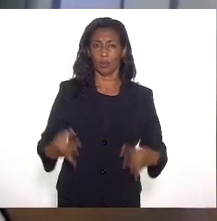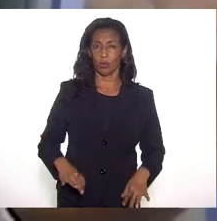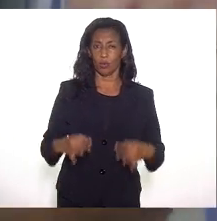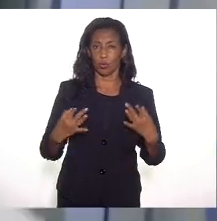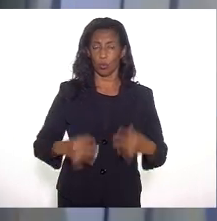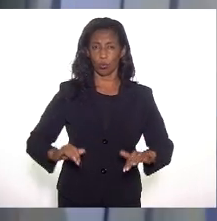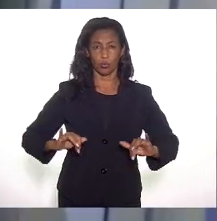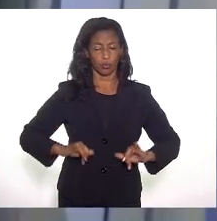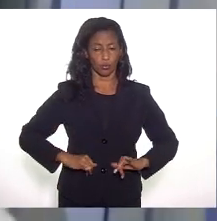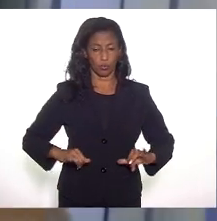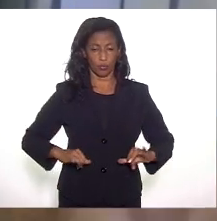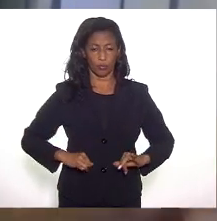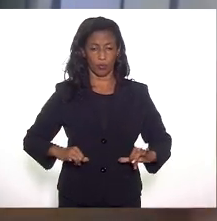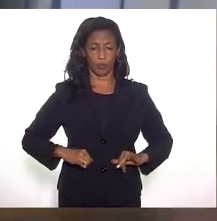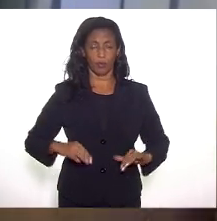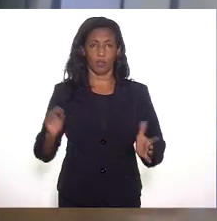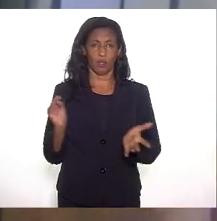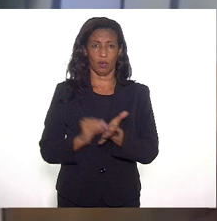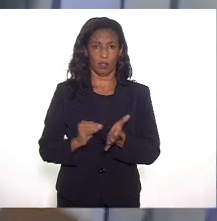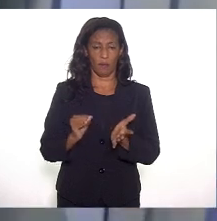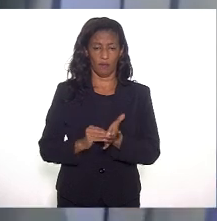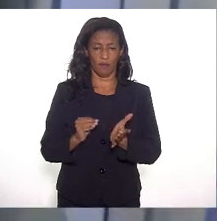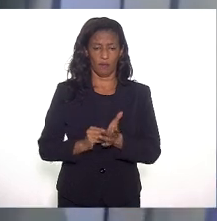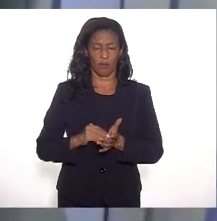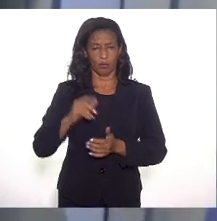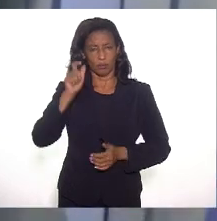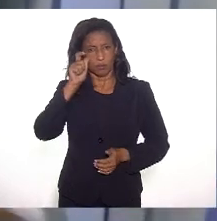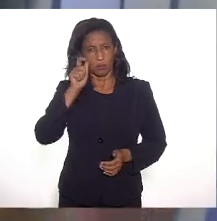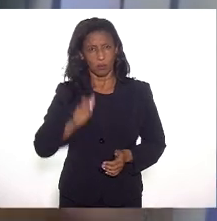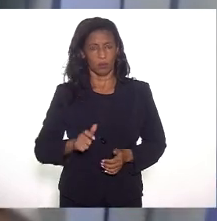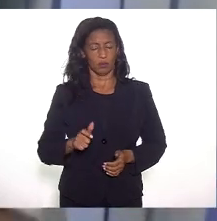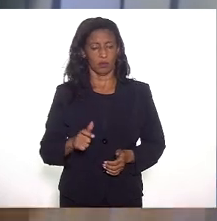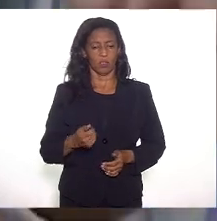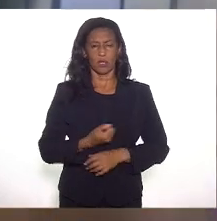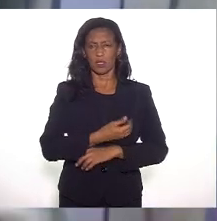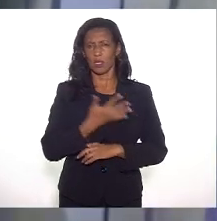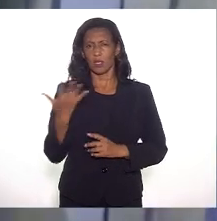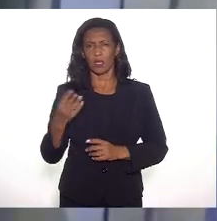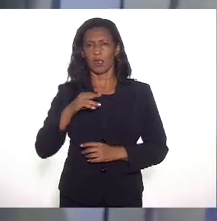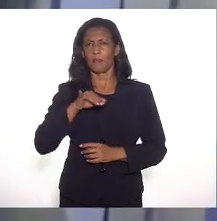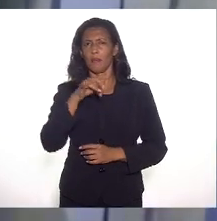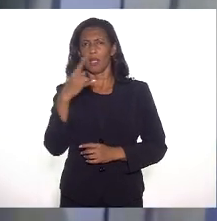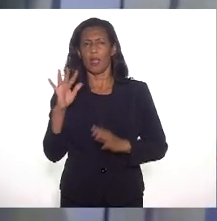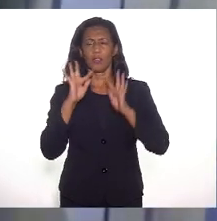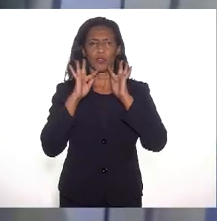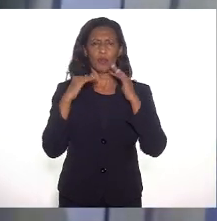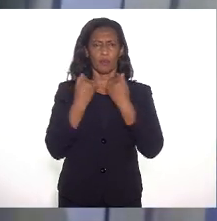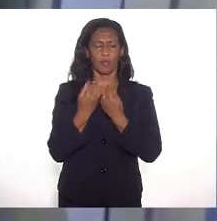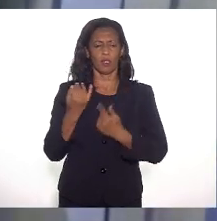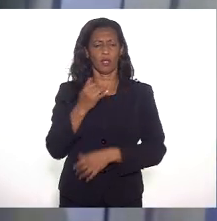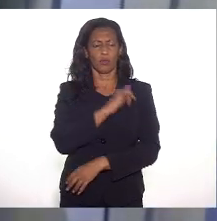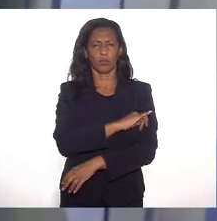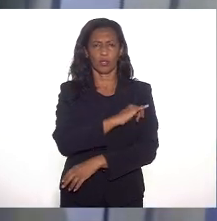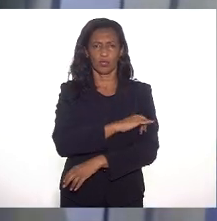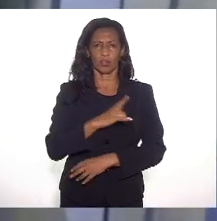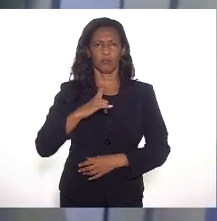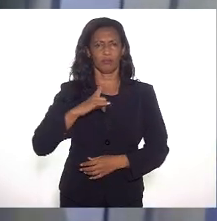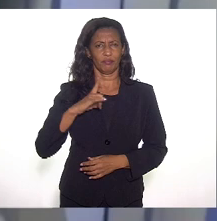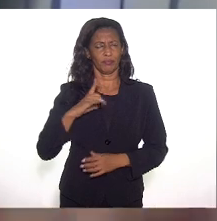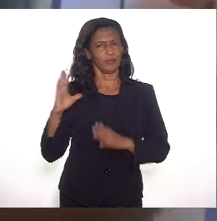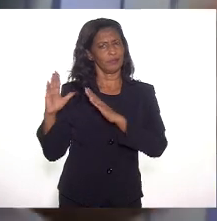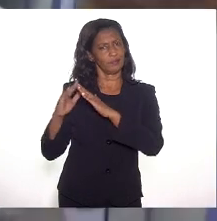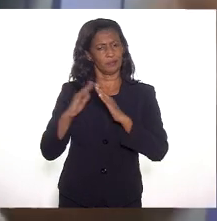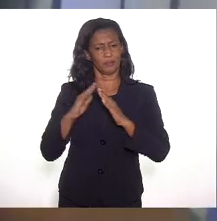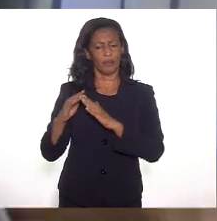oriundas do sofrimento, oriundas da falta de perspectiva que centenas, milhares de famílias no Rio de Janeiro enfrentam em relação à